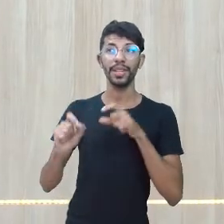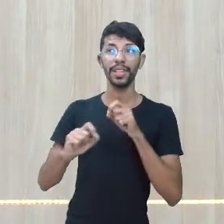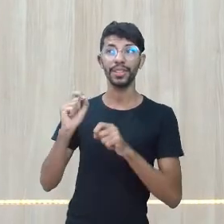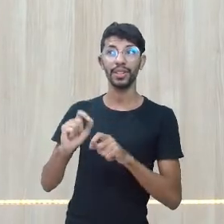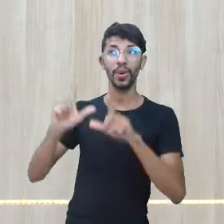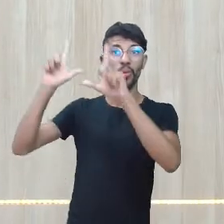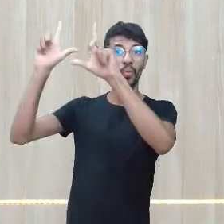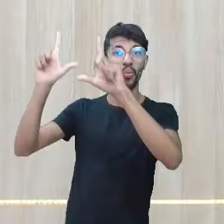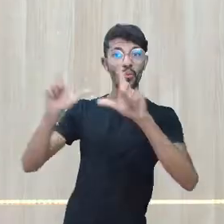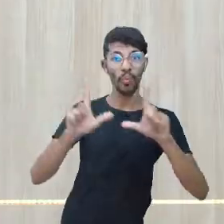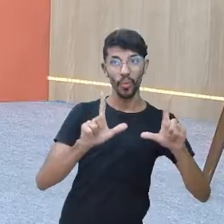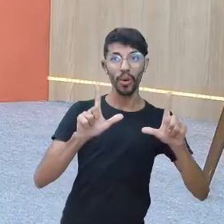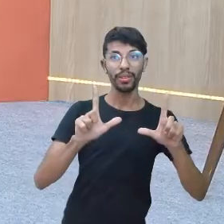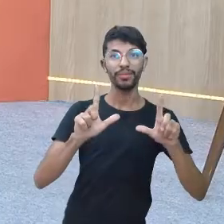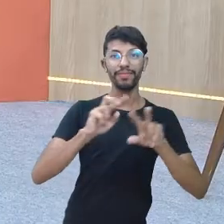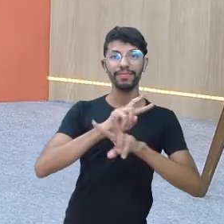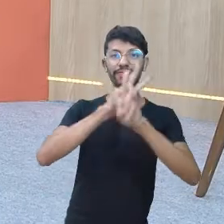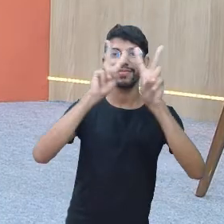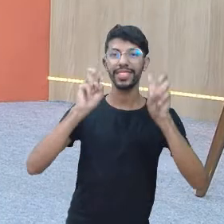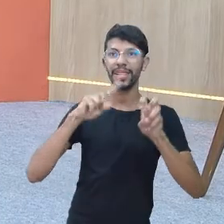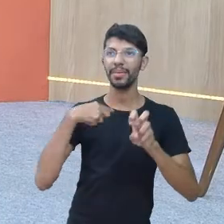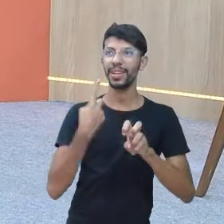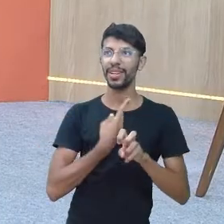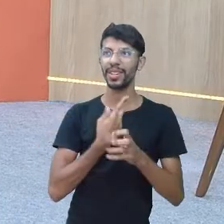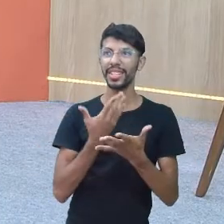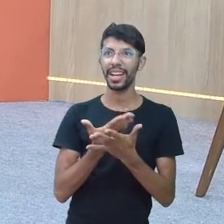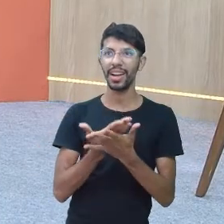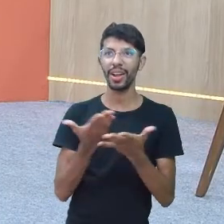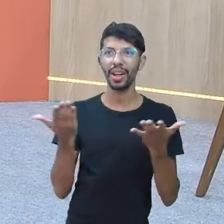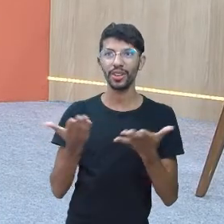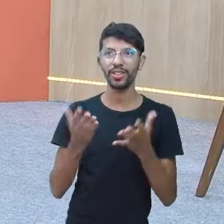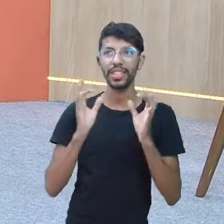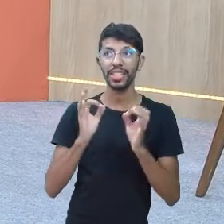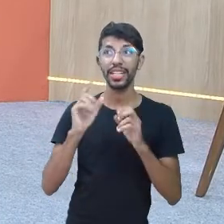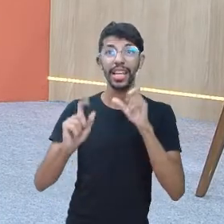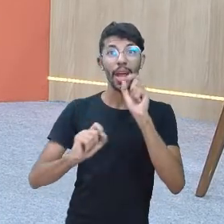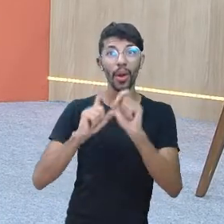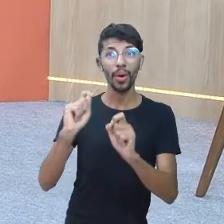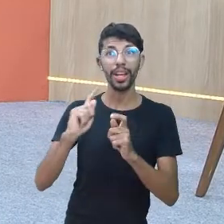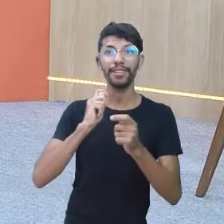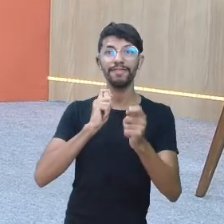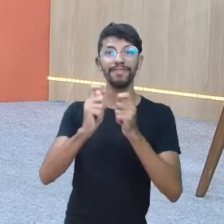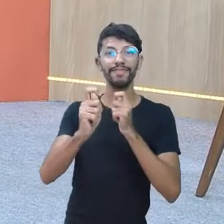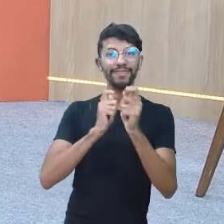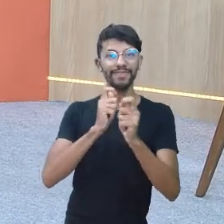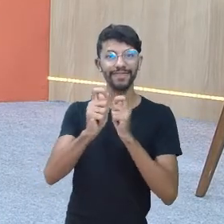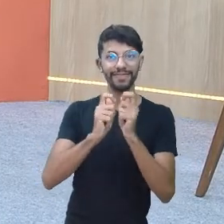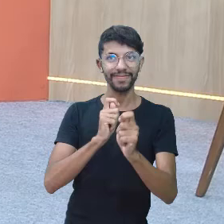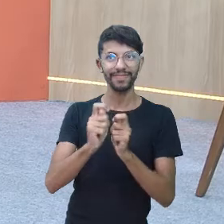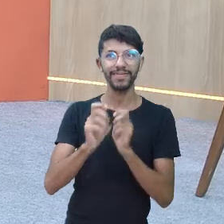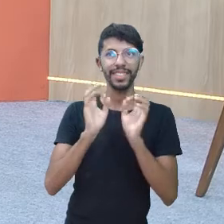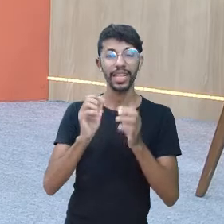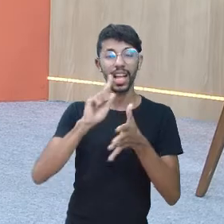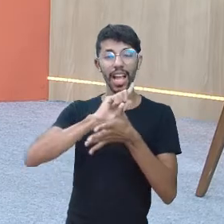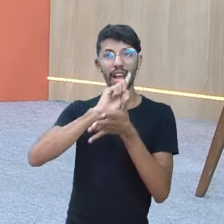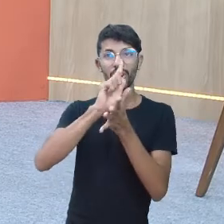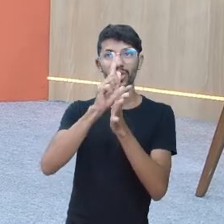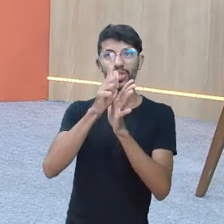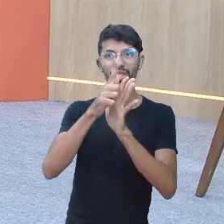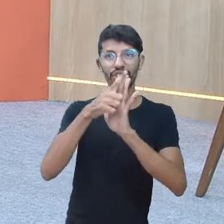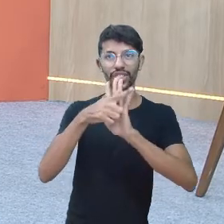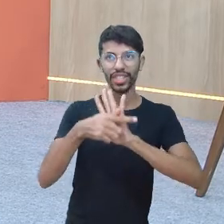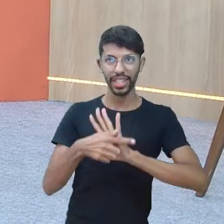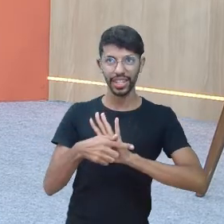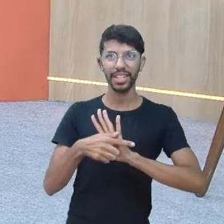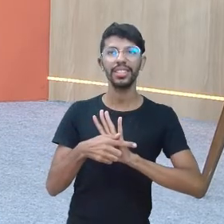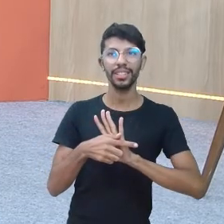nos slides o tema da nossa aula de hoje, que é entrevista, tá certo? Então, que é um gênero que vai ser tratado.